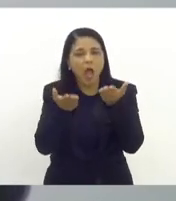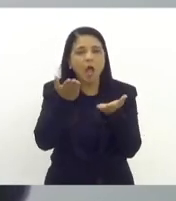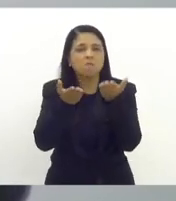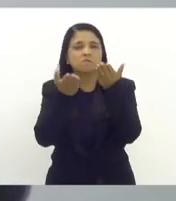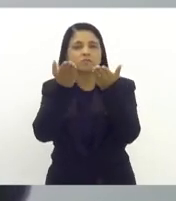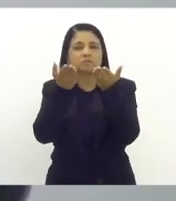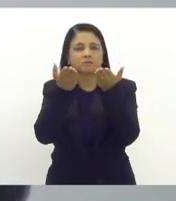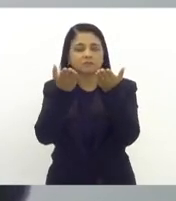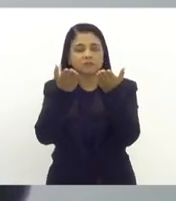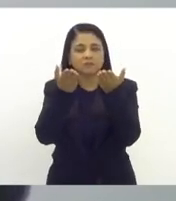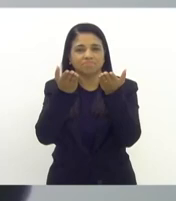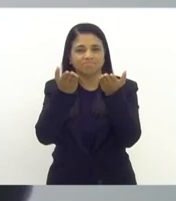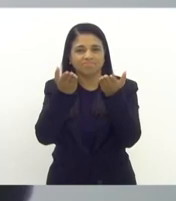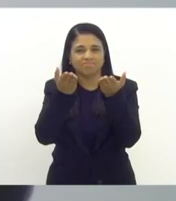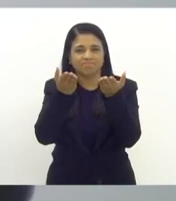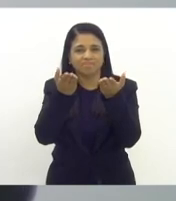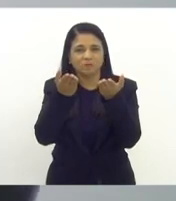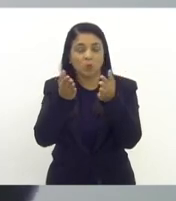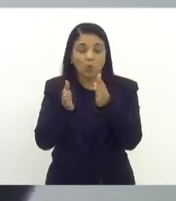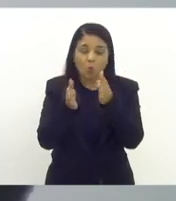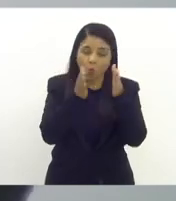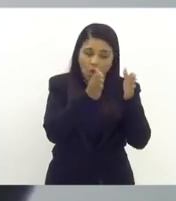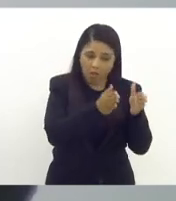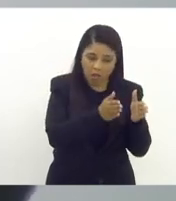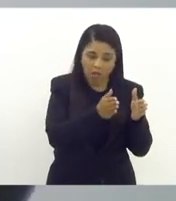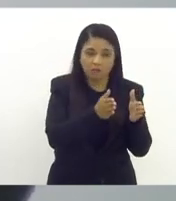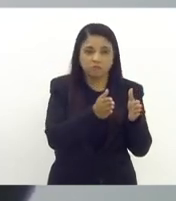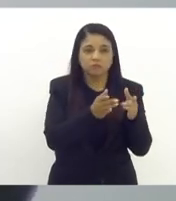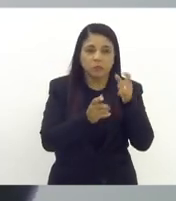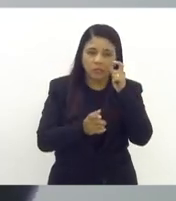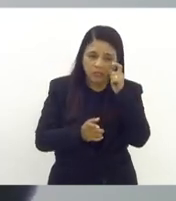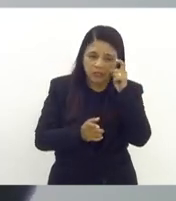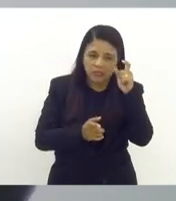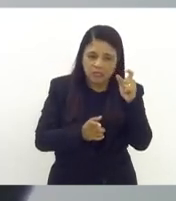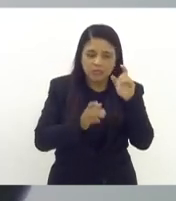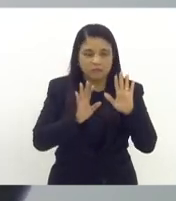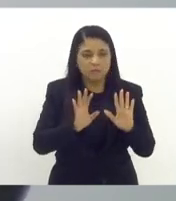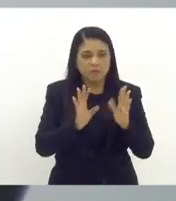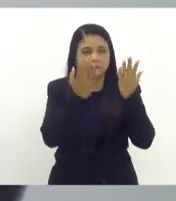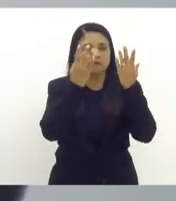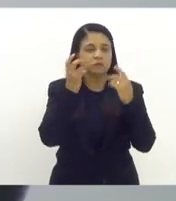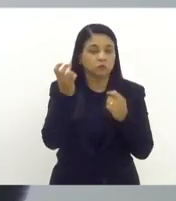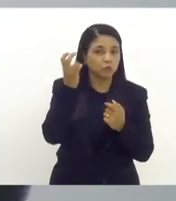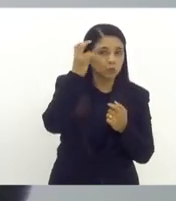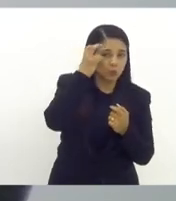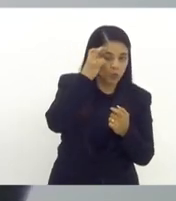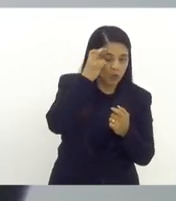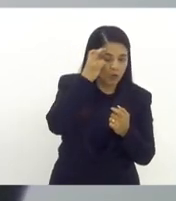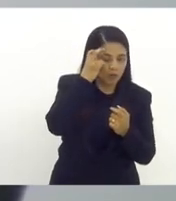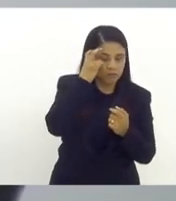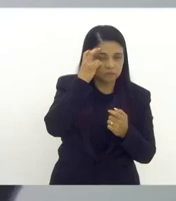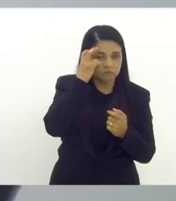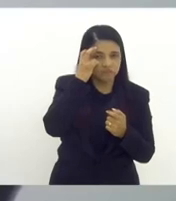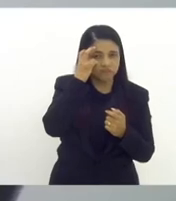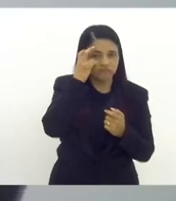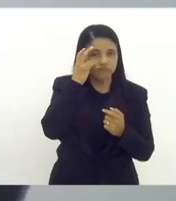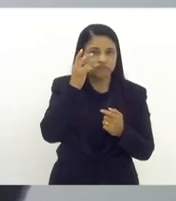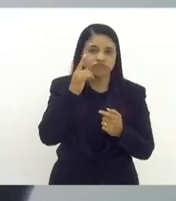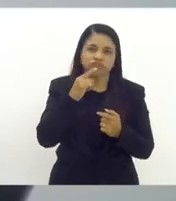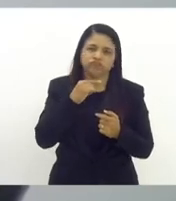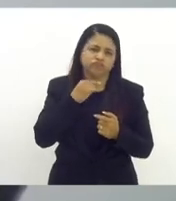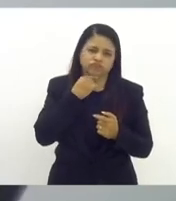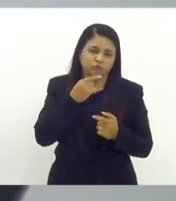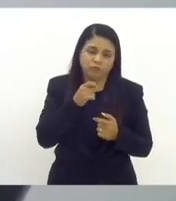harmonia dos interesses de um lado existe logicamente um interesse da manifestação cultural isso aí é sem sombra de dúvida